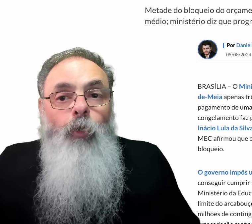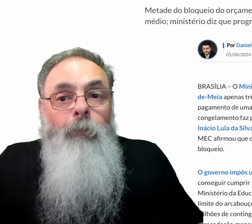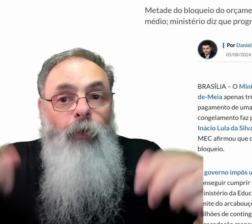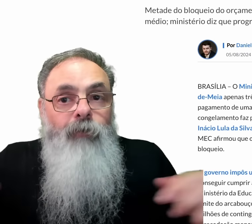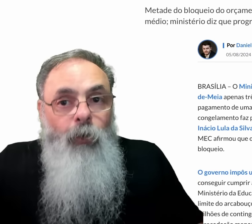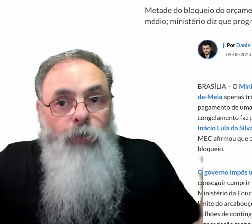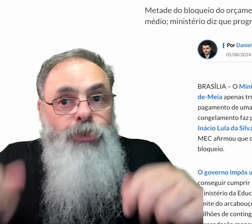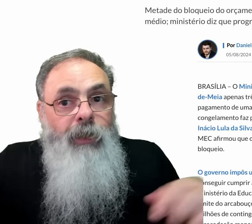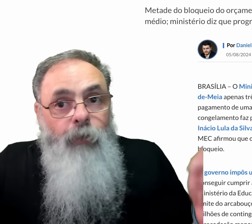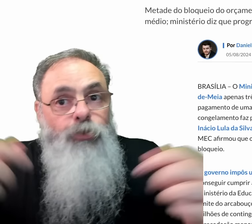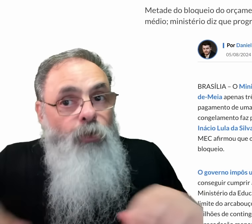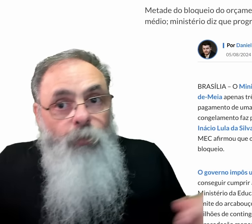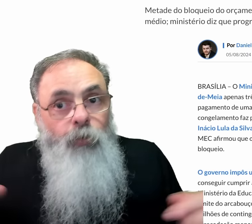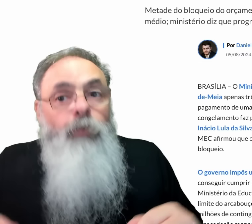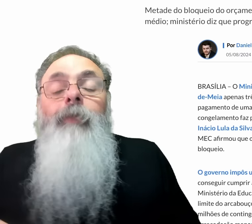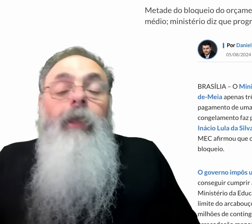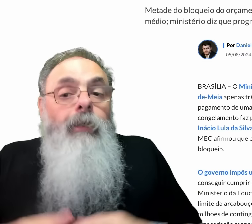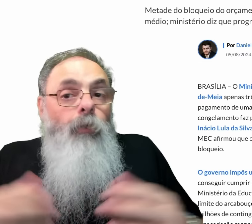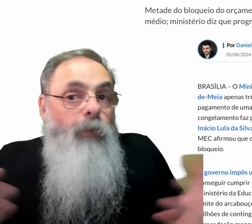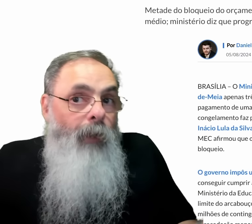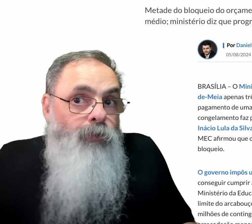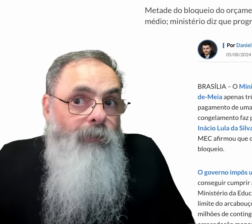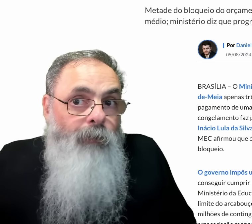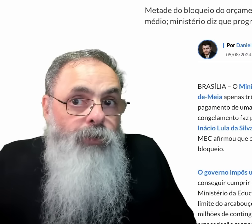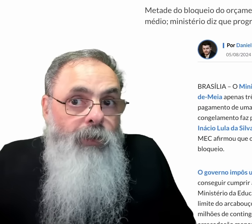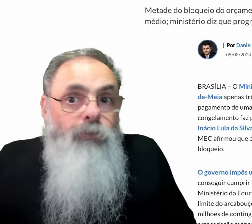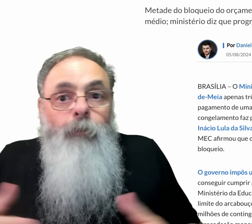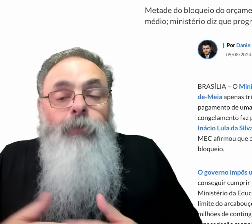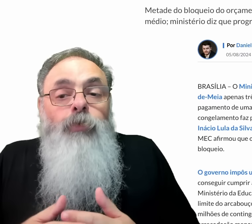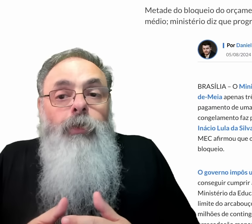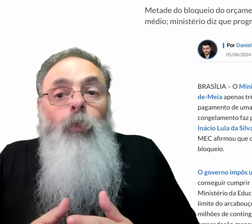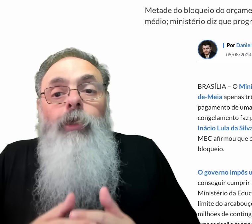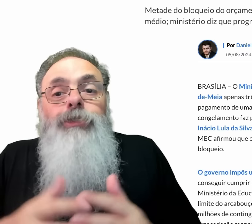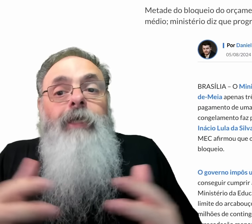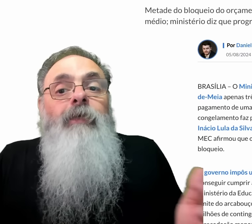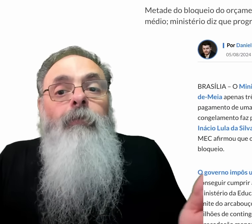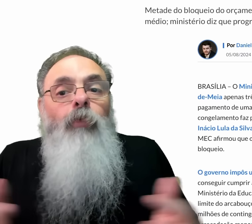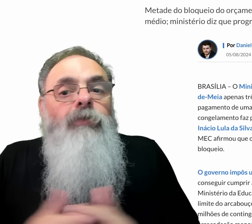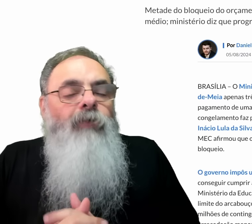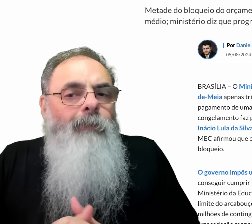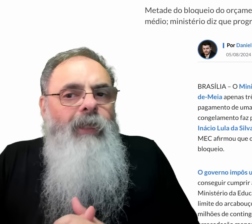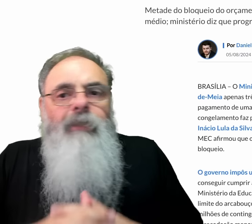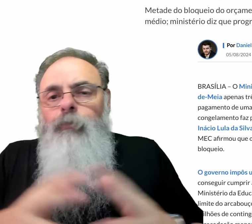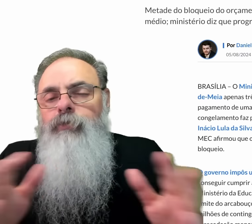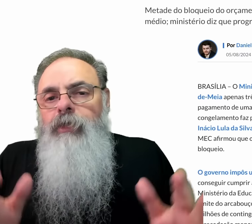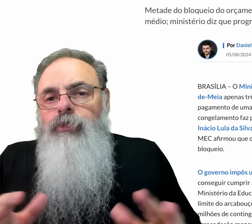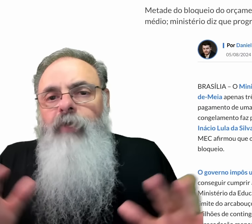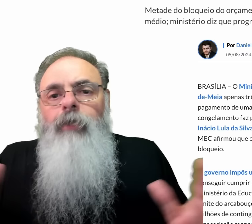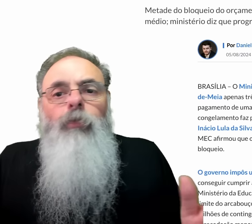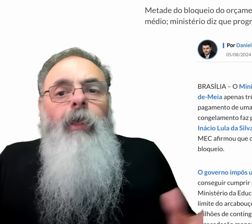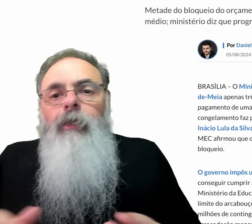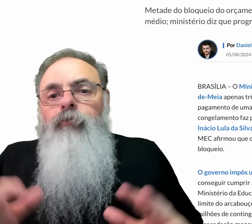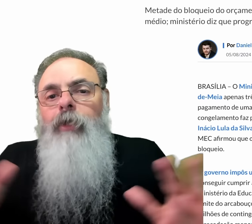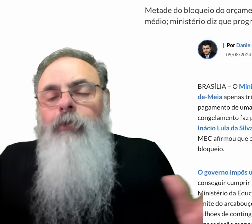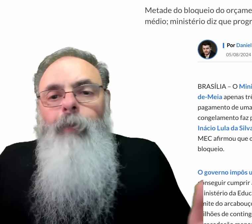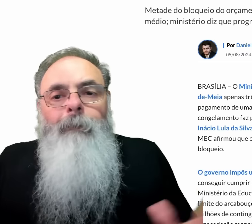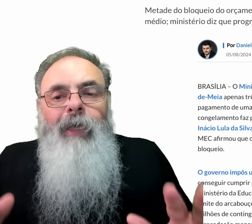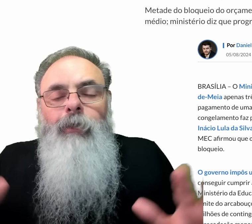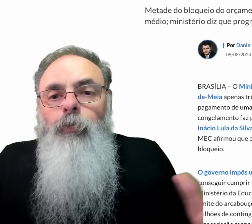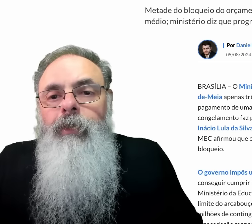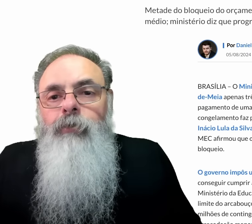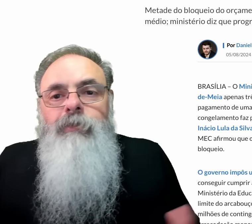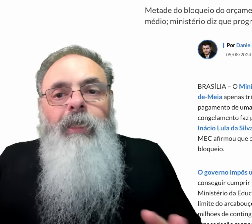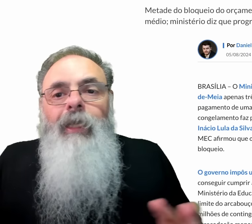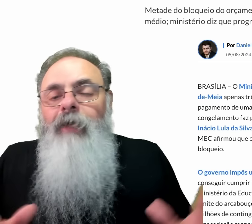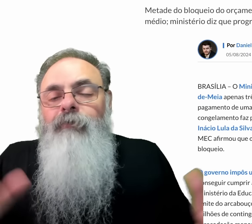começar a comer o valor do dinheiro de todo mundo e o resultado disso é que o pessoal que hoje recebe Bolsa Família e tá muito satisfeito e vota no papai